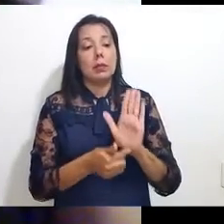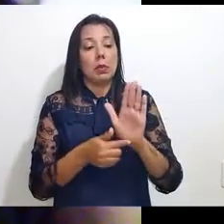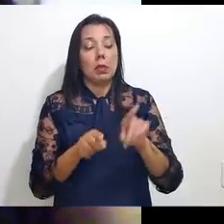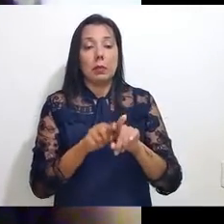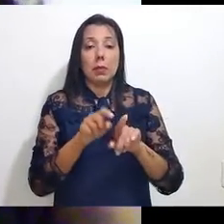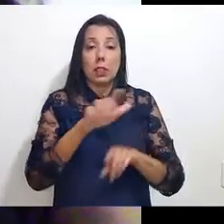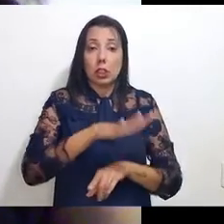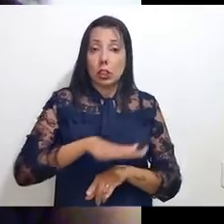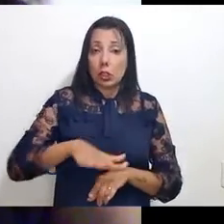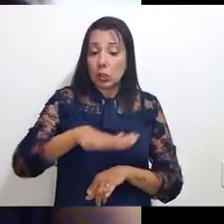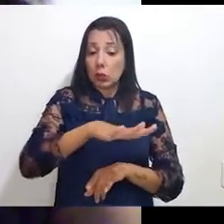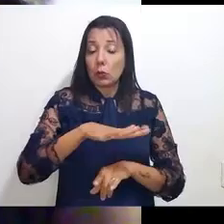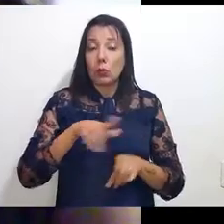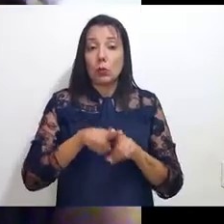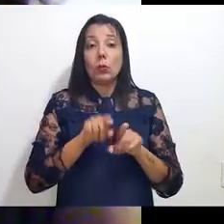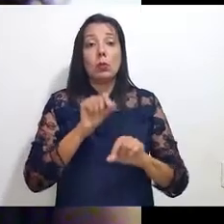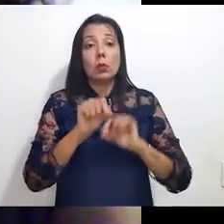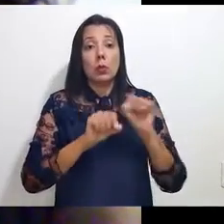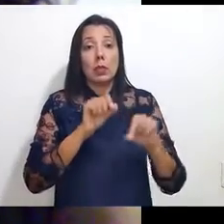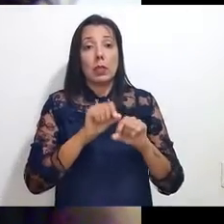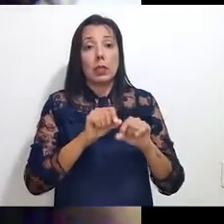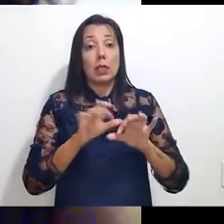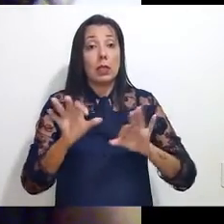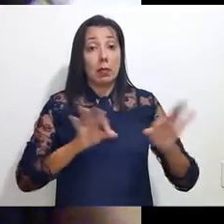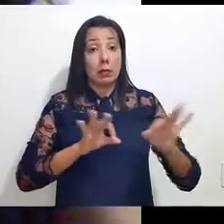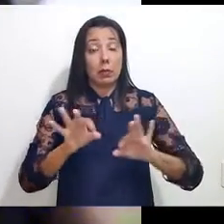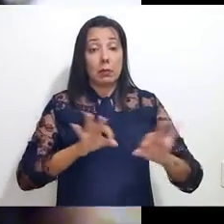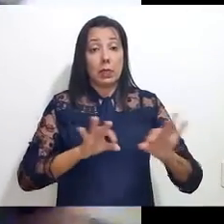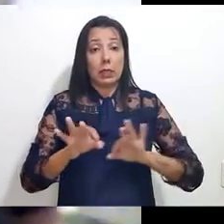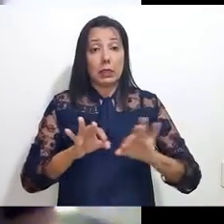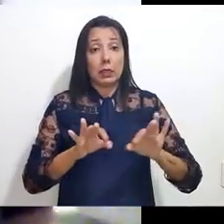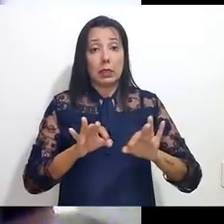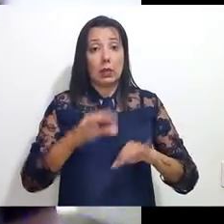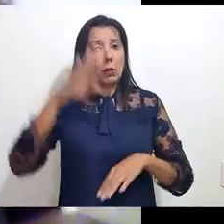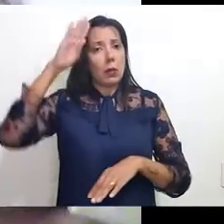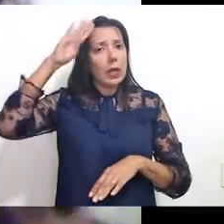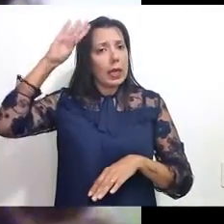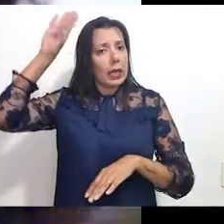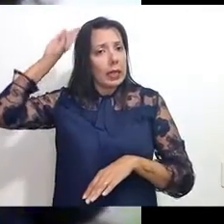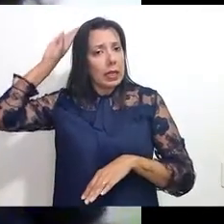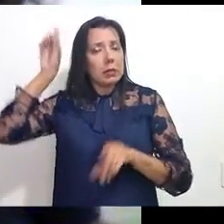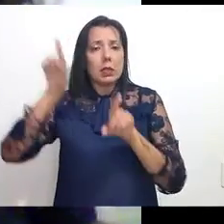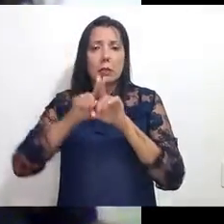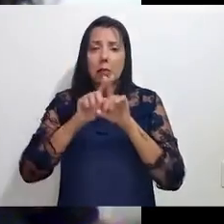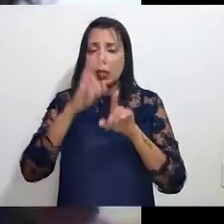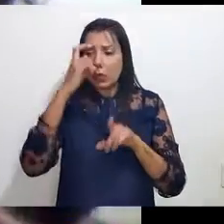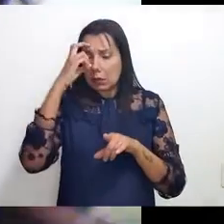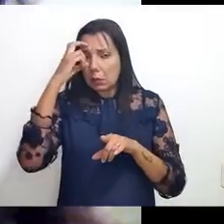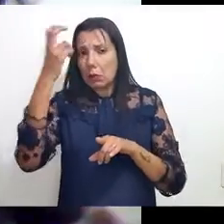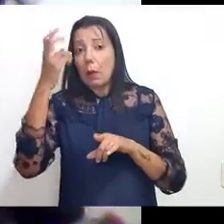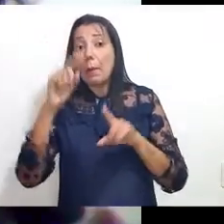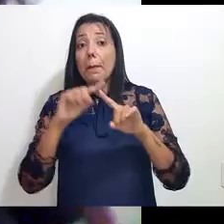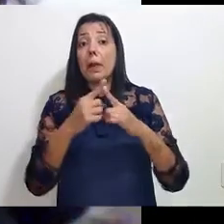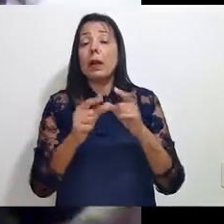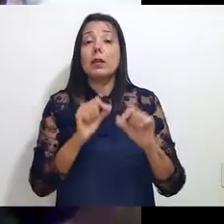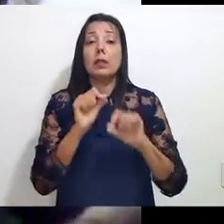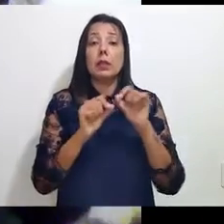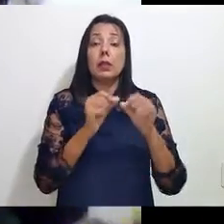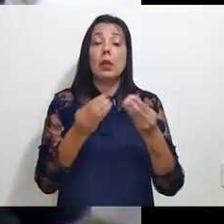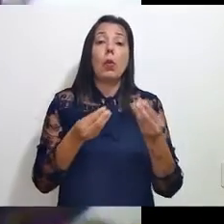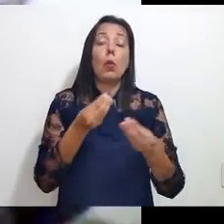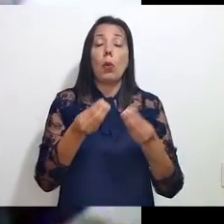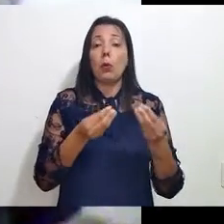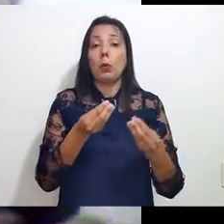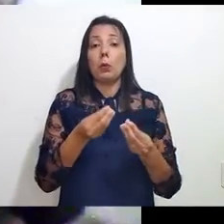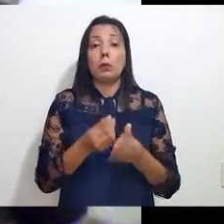essas questões pessoais do aluno estarem protegidas, amparadas e resolvidas para que